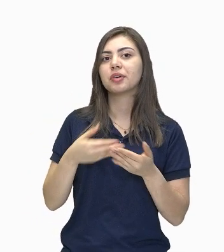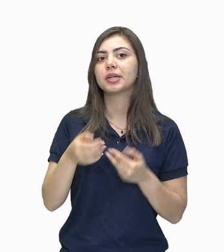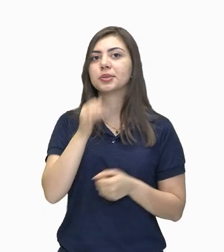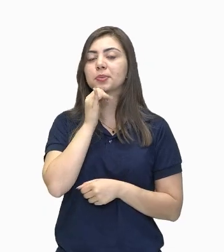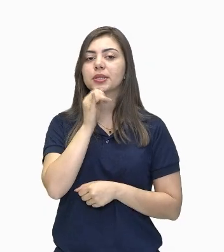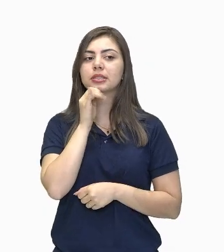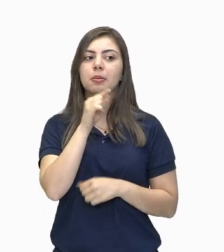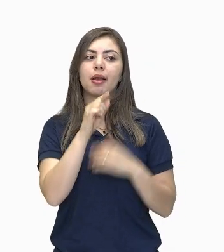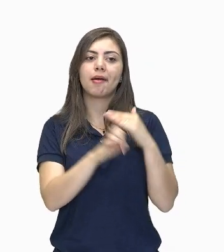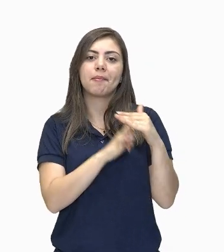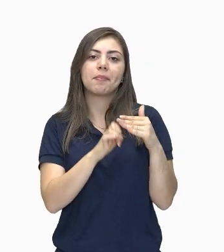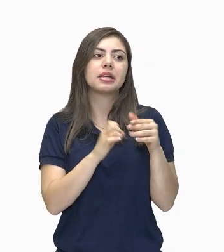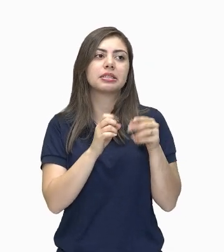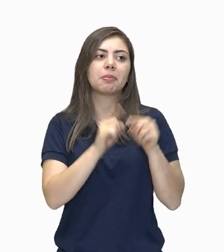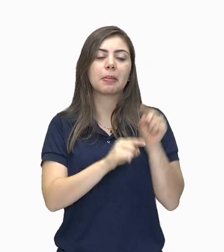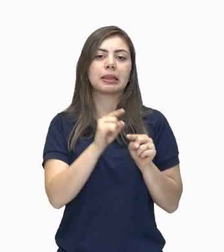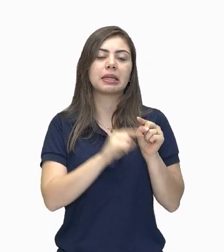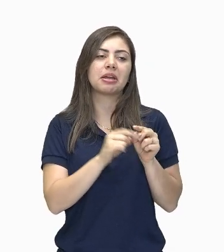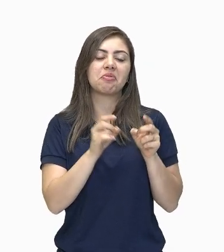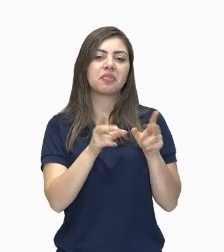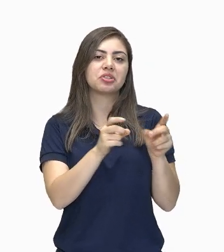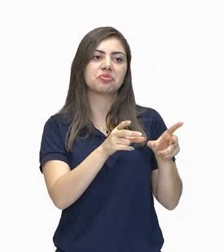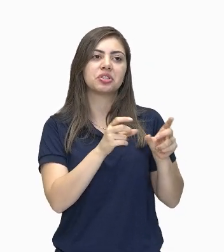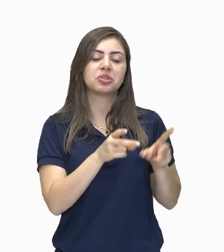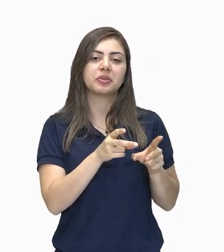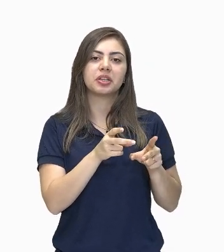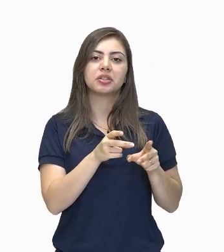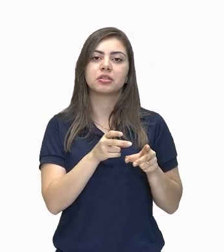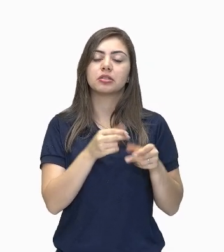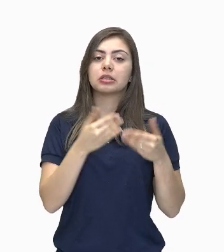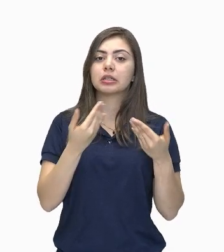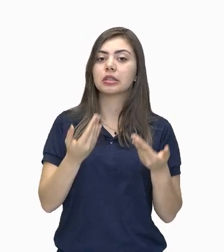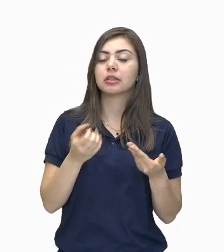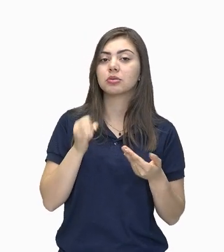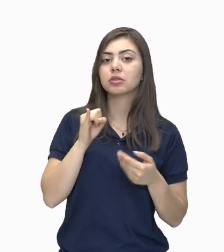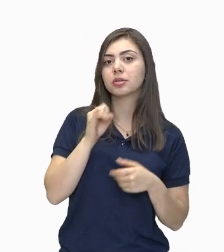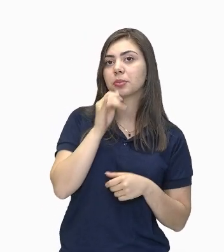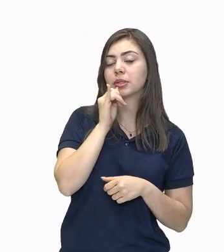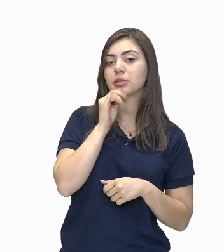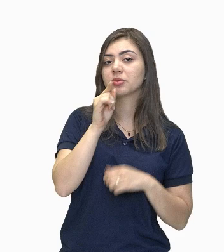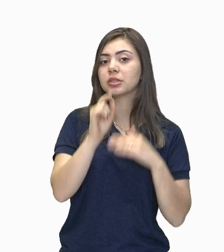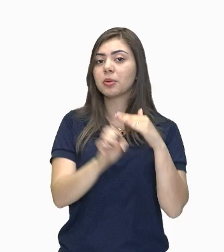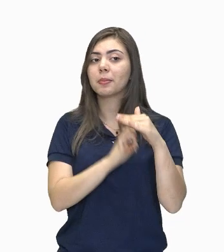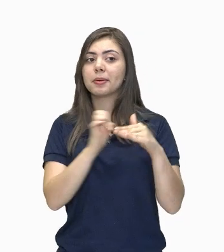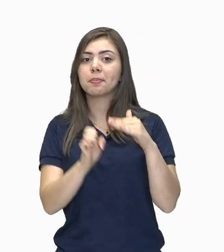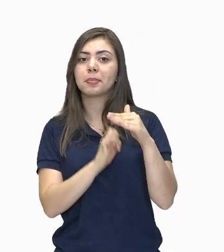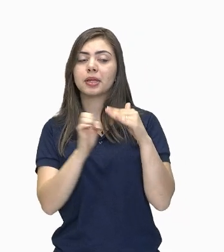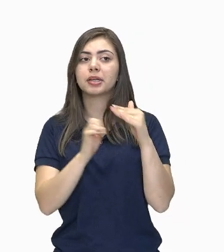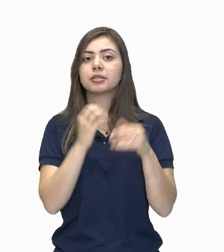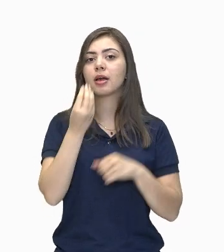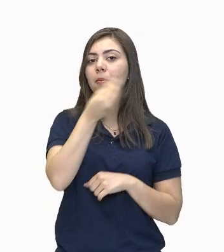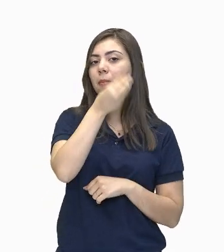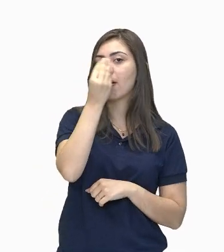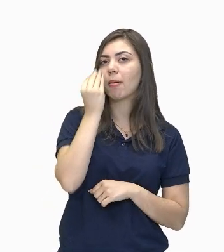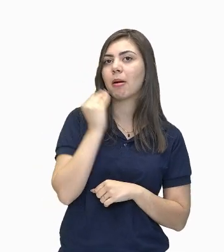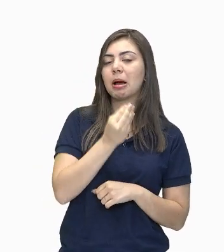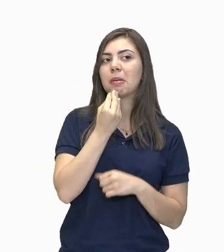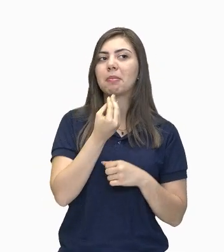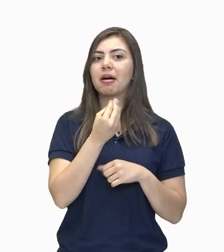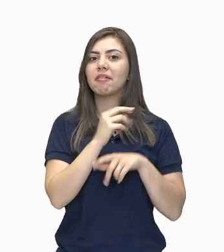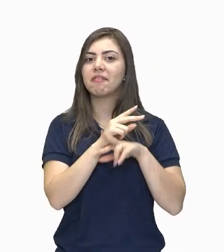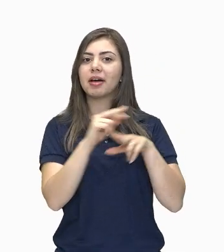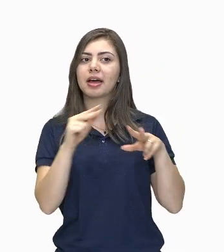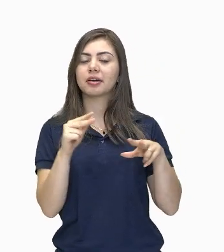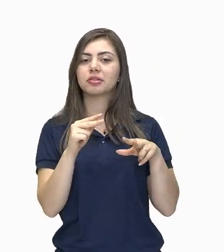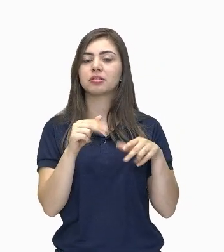empresa vende, né? Então, se você tem uma empresa aí de cosméticos, né, muito provavelmente a grande maioria